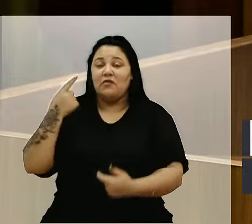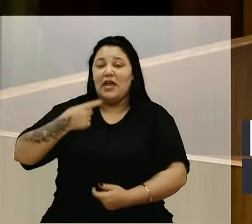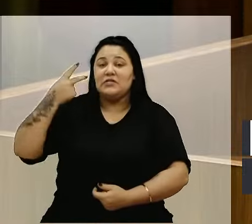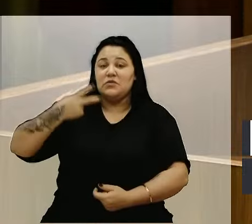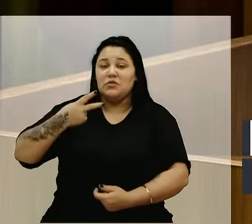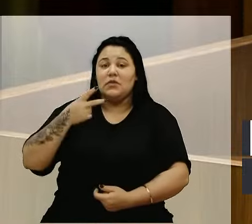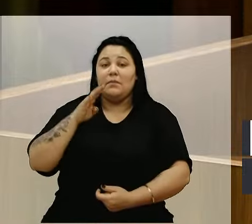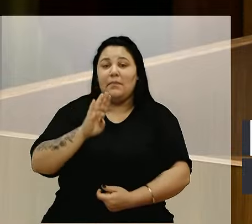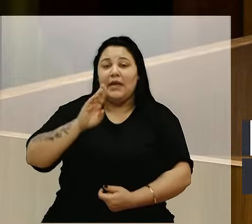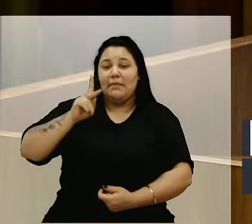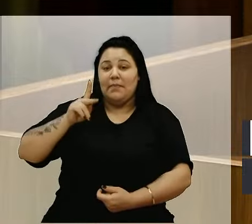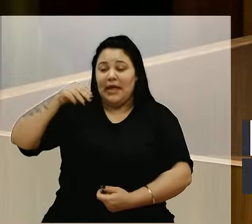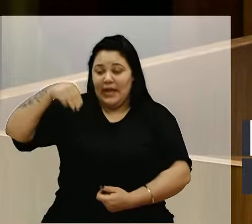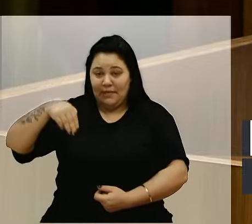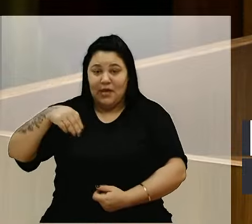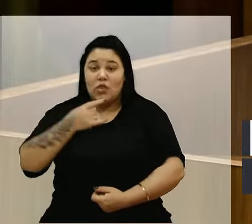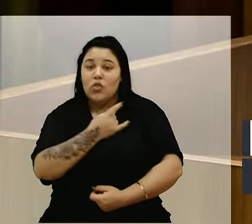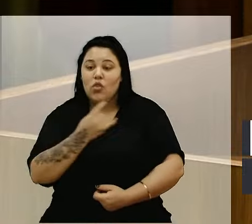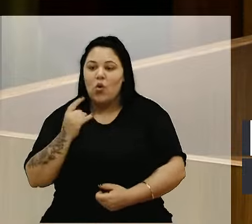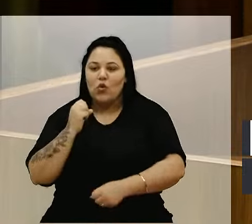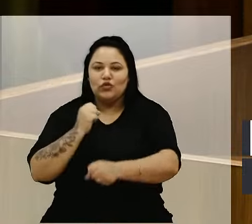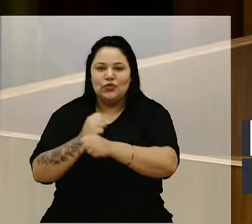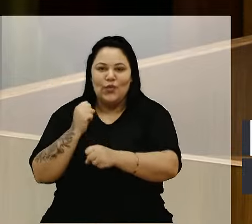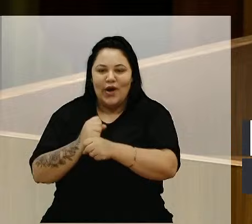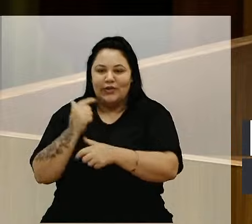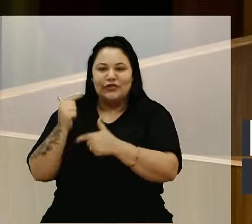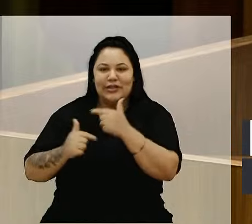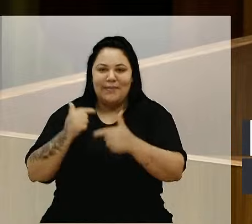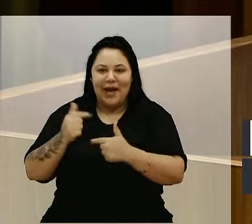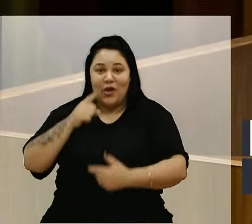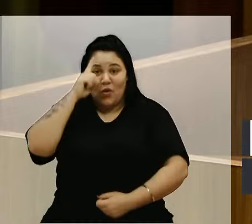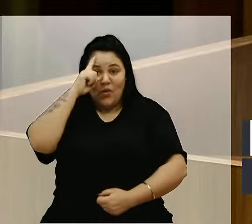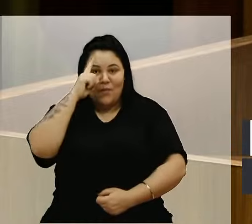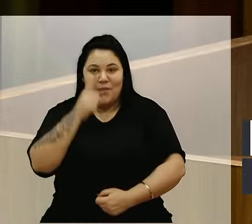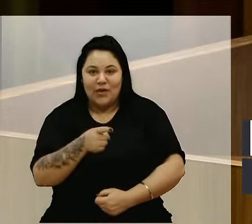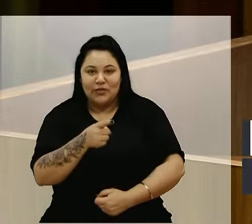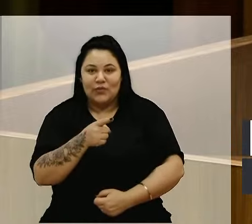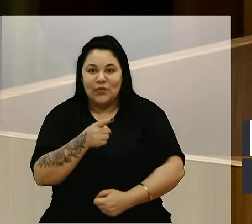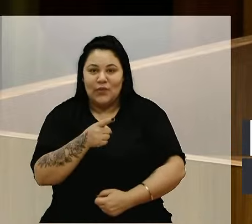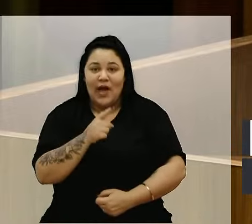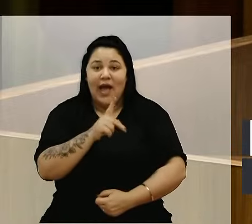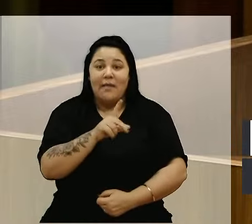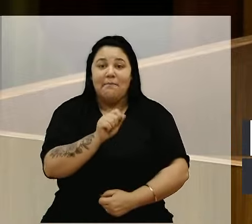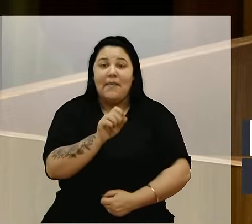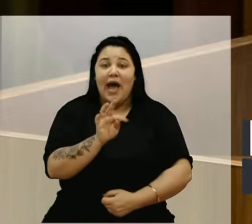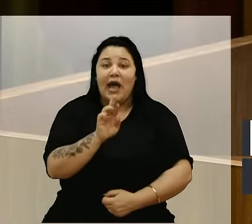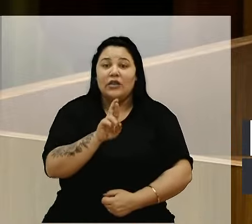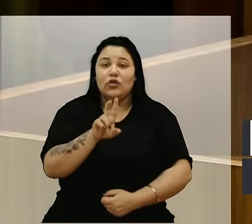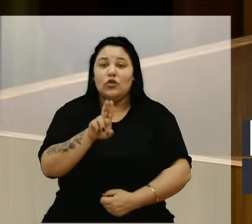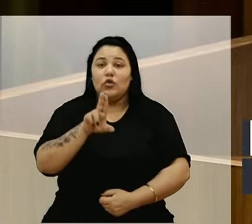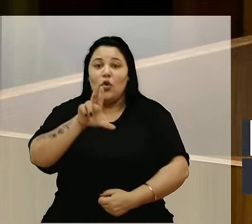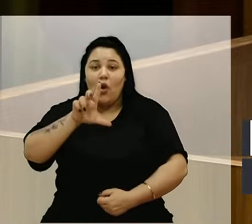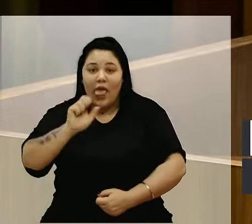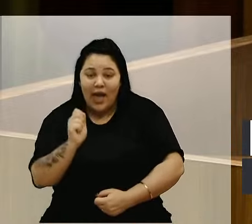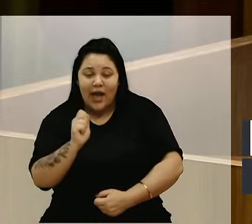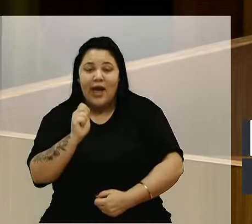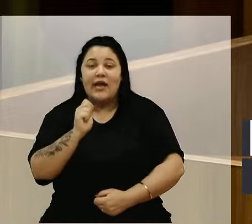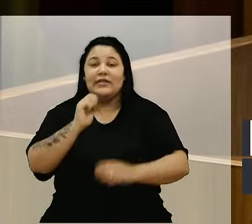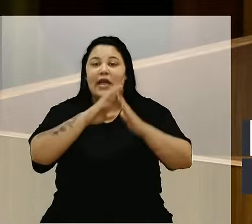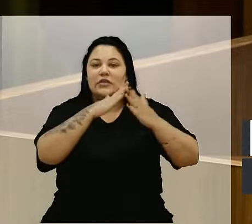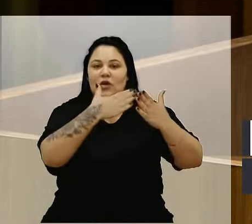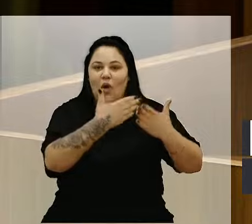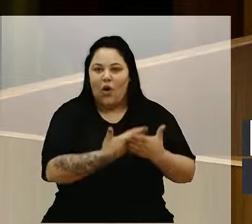BPM. No último ano, na ativa, comandou a patrulha escolar, onde permaneceu até ir para a reserva como